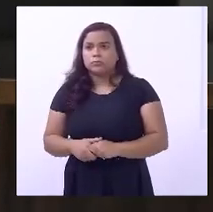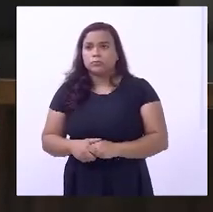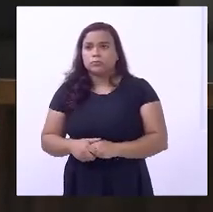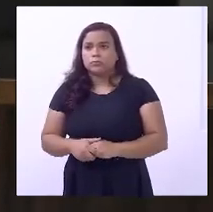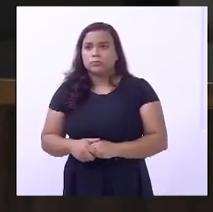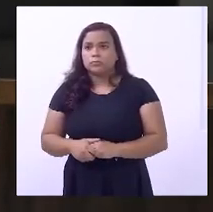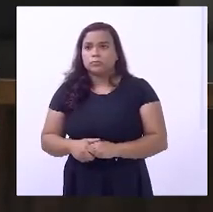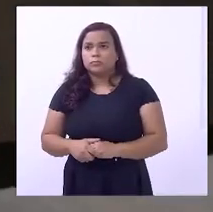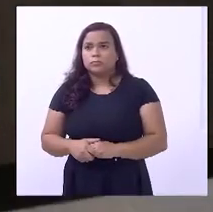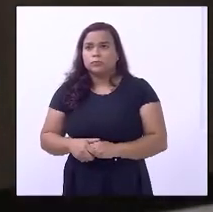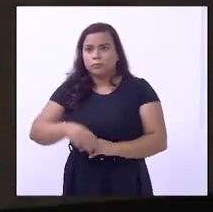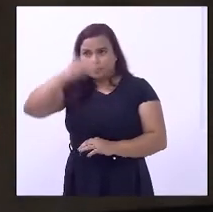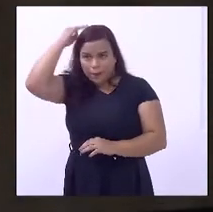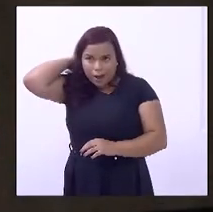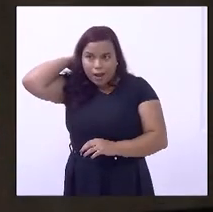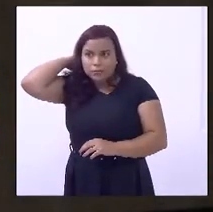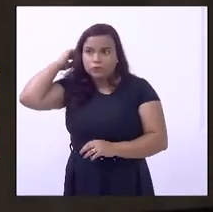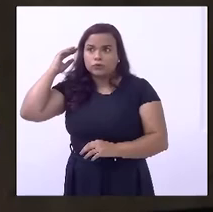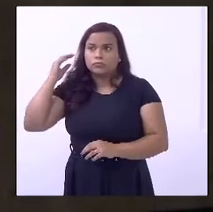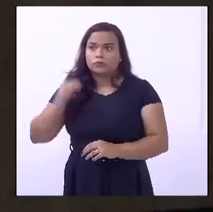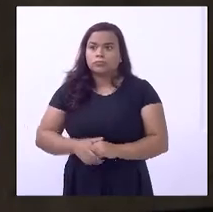Márcio. Márcio!